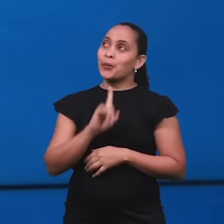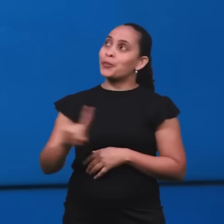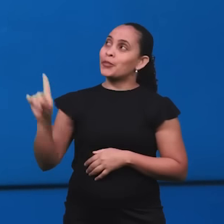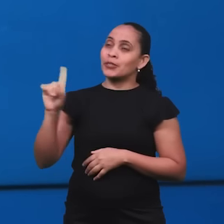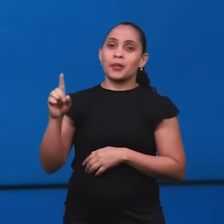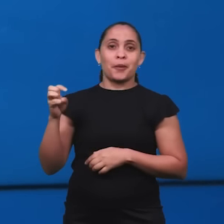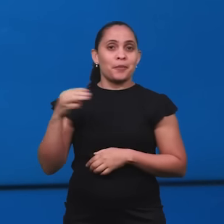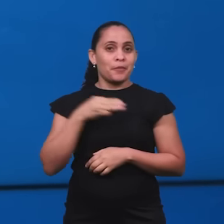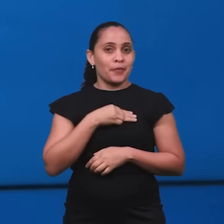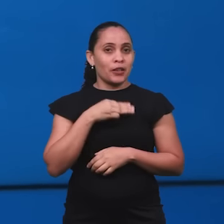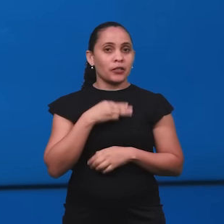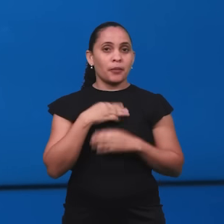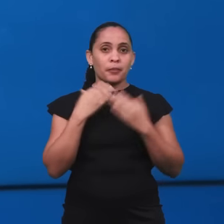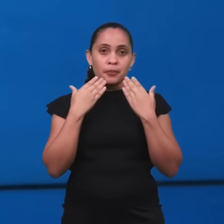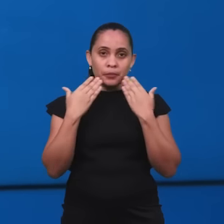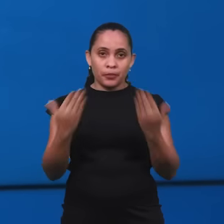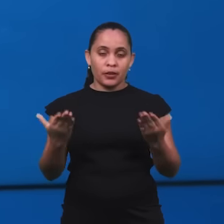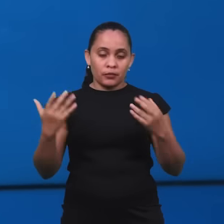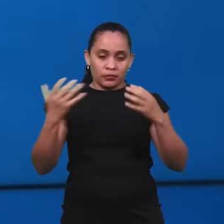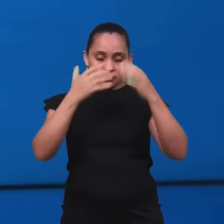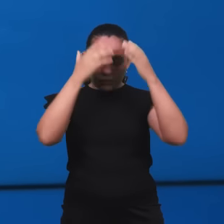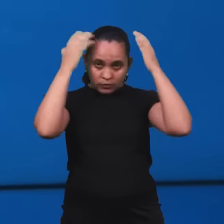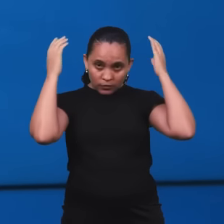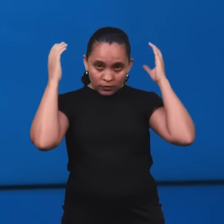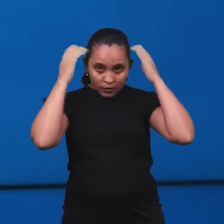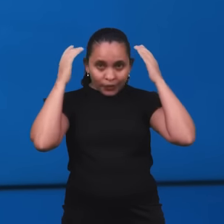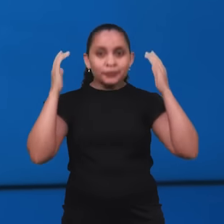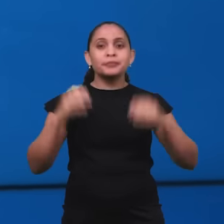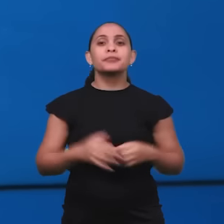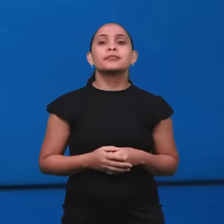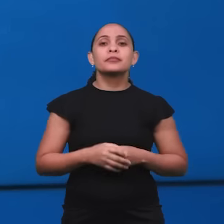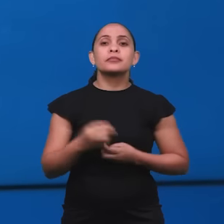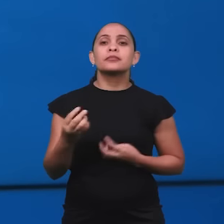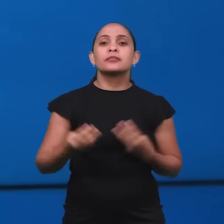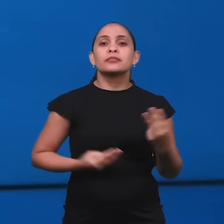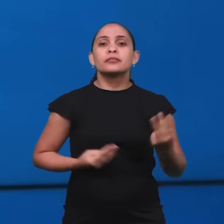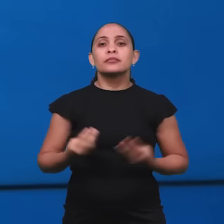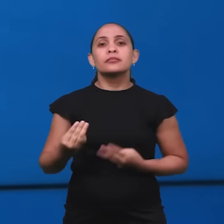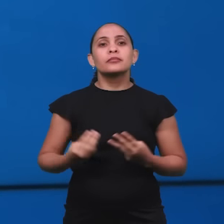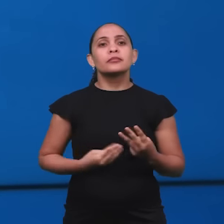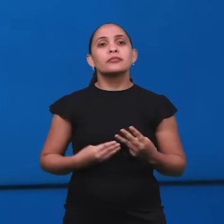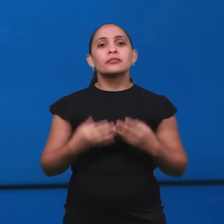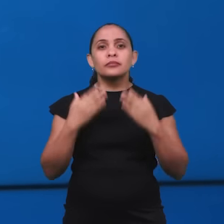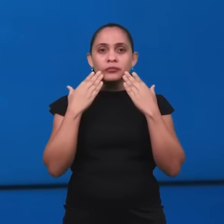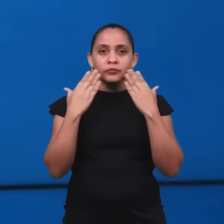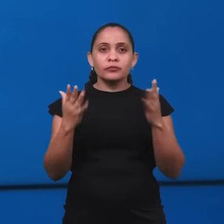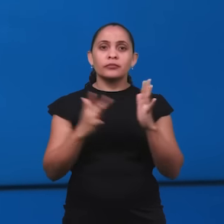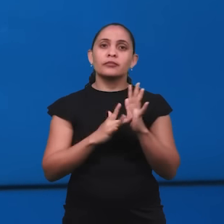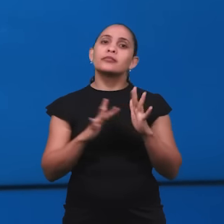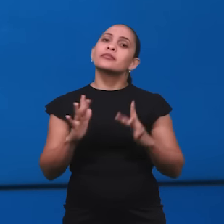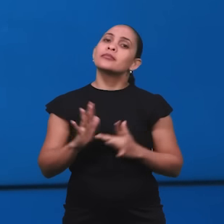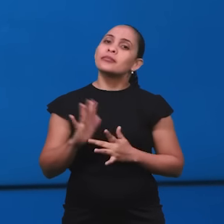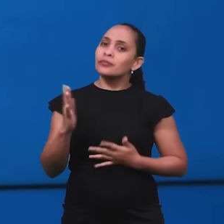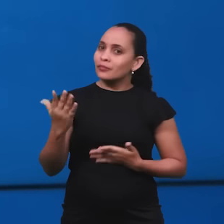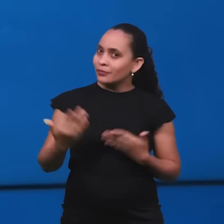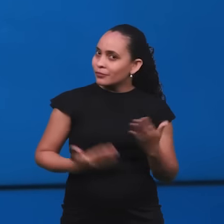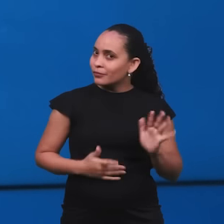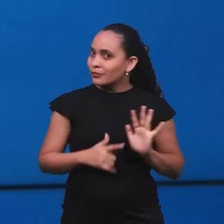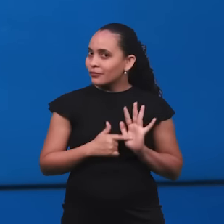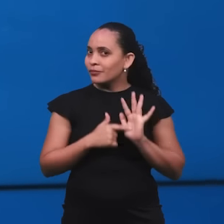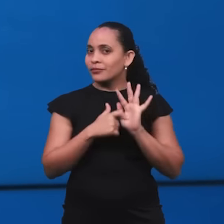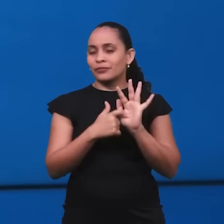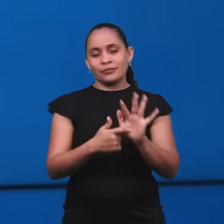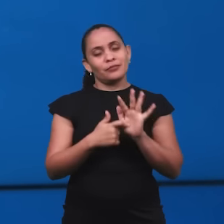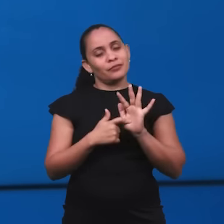apresenta Jesus, a realeza dele, Jesus como rei. Marcos já apresenta Jesus como o servo, mostrando ali aquele